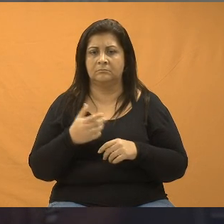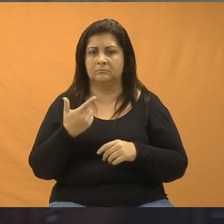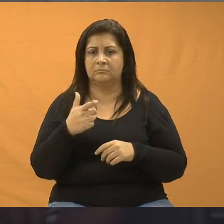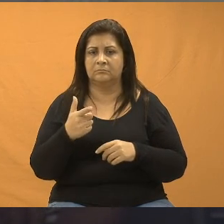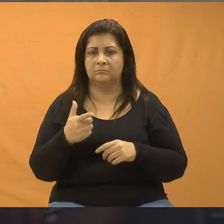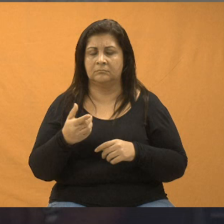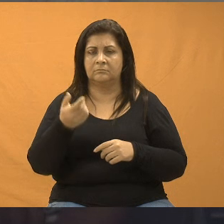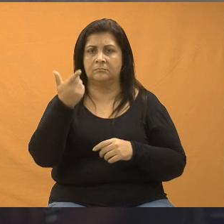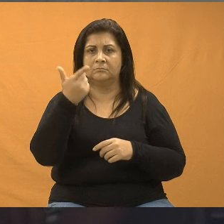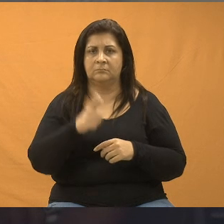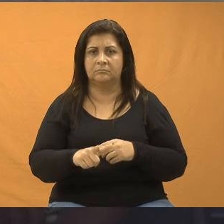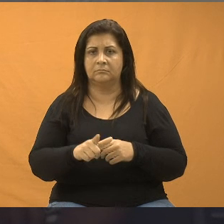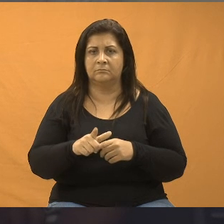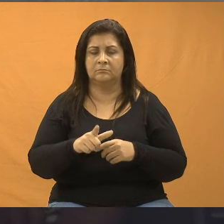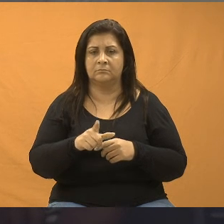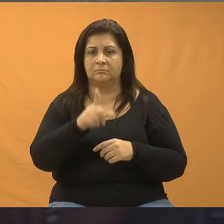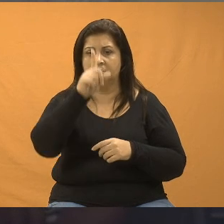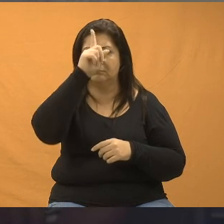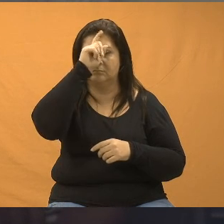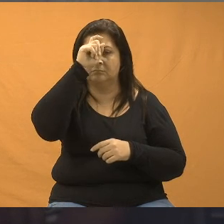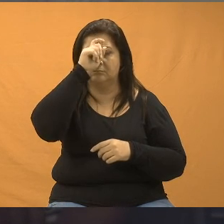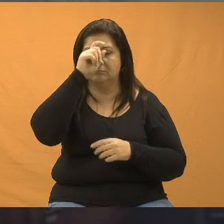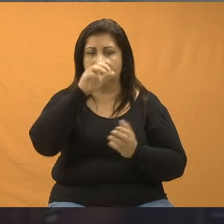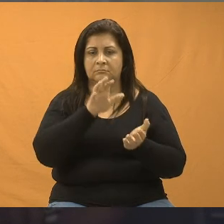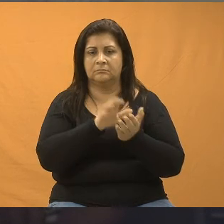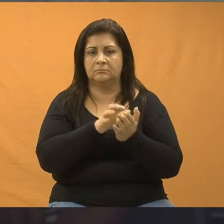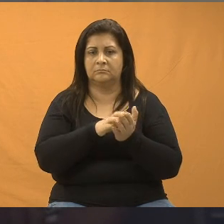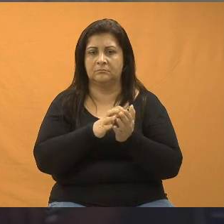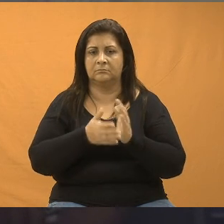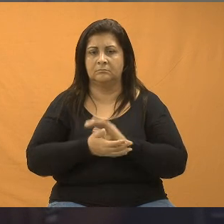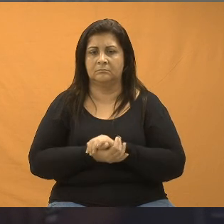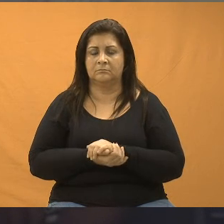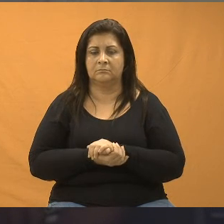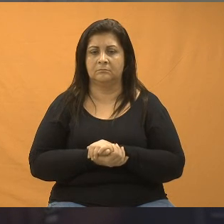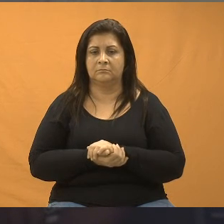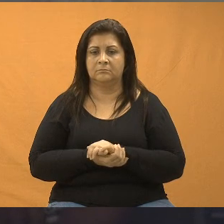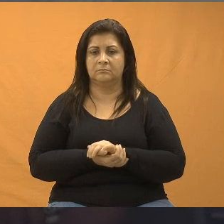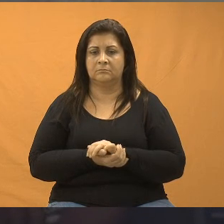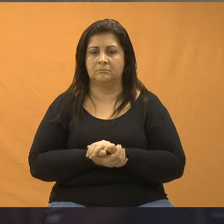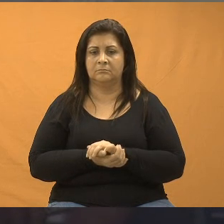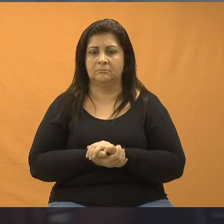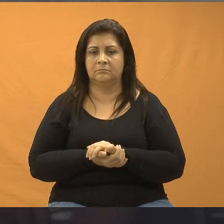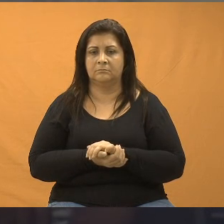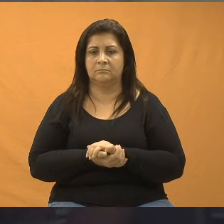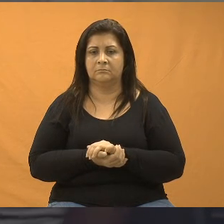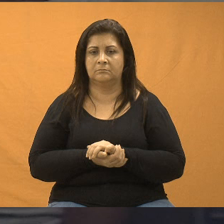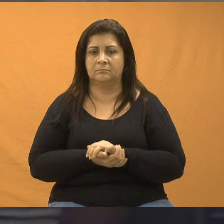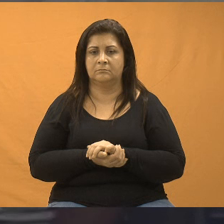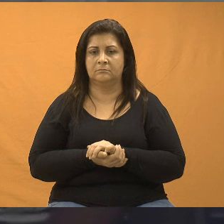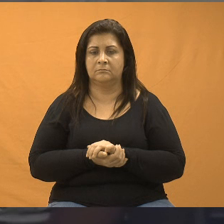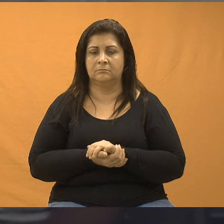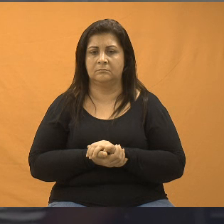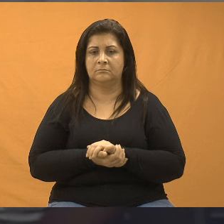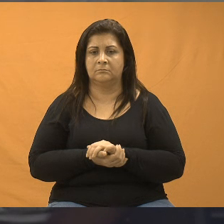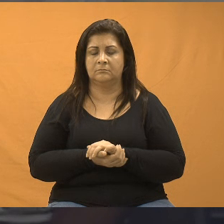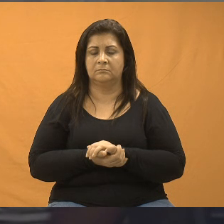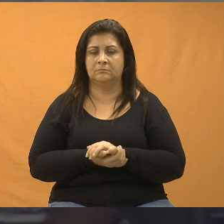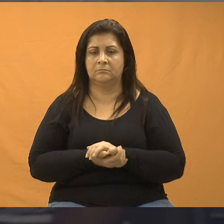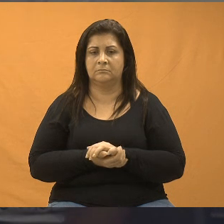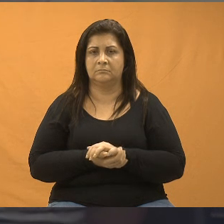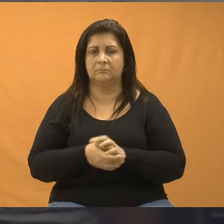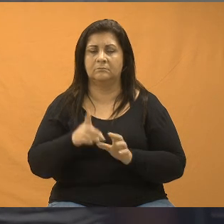a instalação de hospital regional aqui em Jacareí. Depois o senhor fala, por favor. Depois o senhor fala. E quando